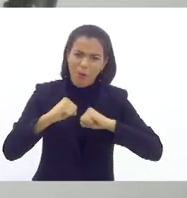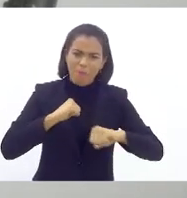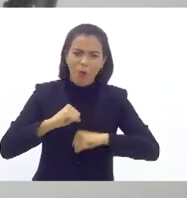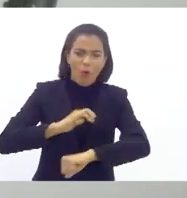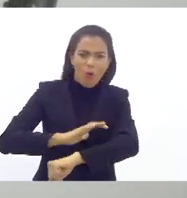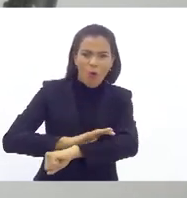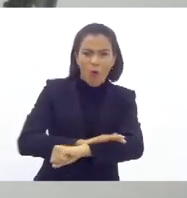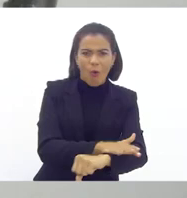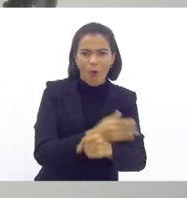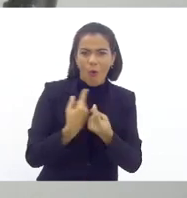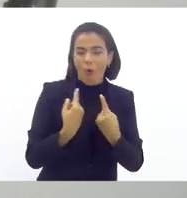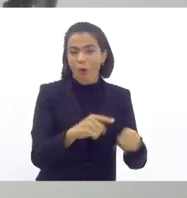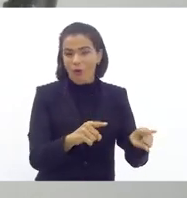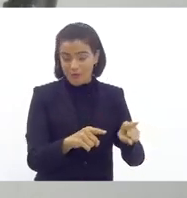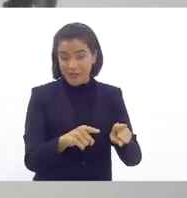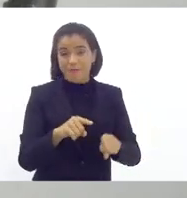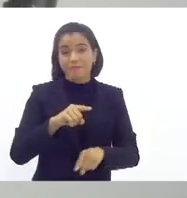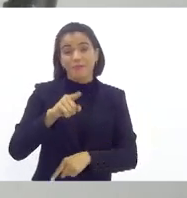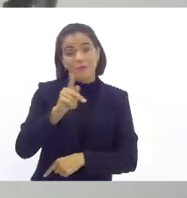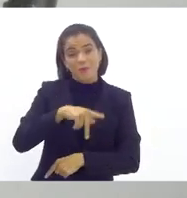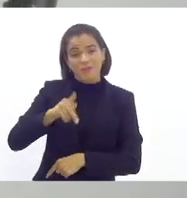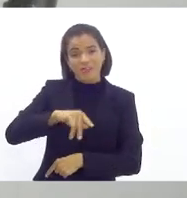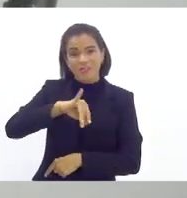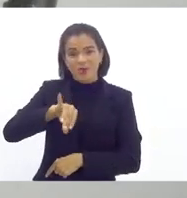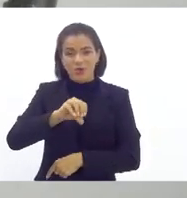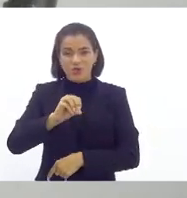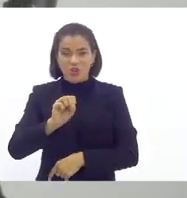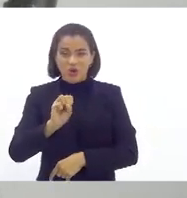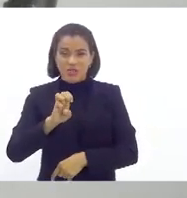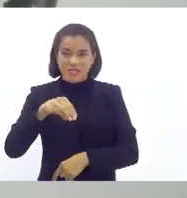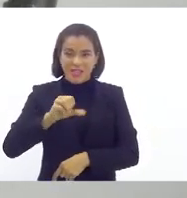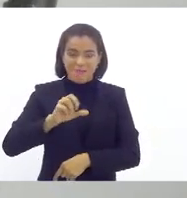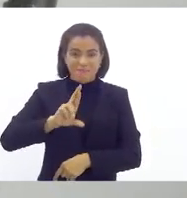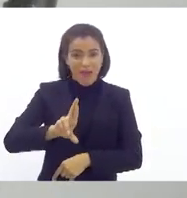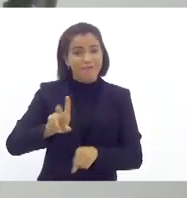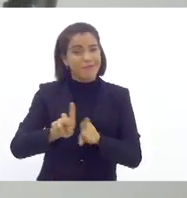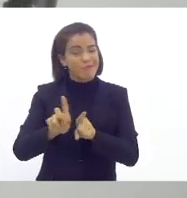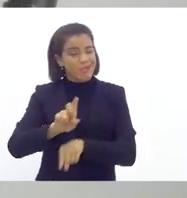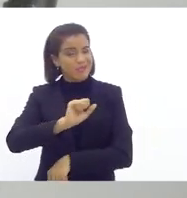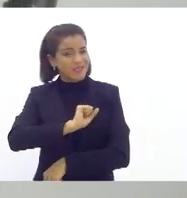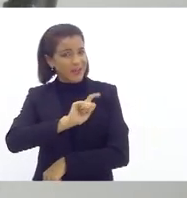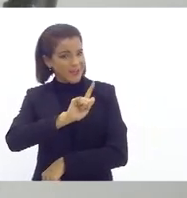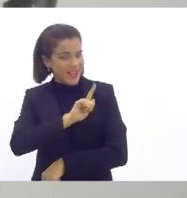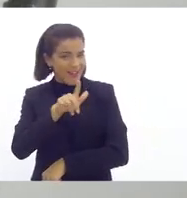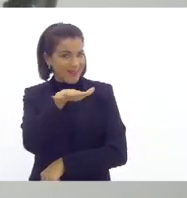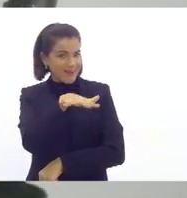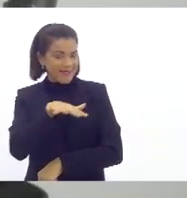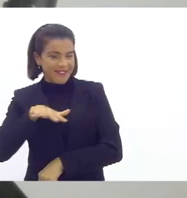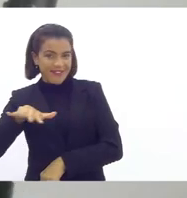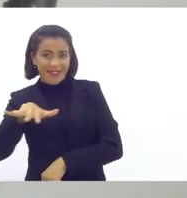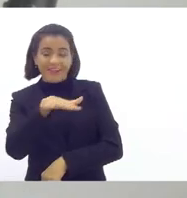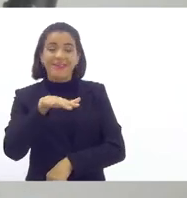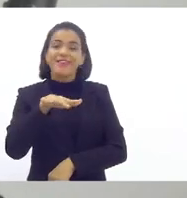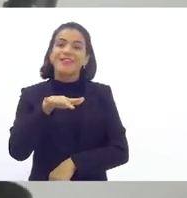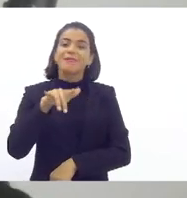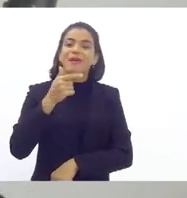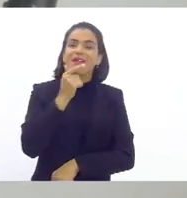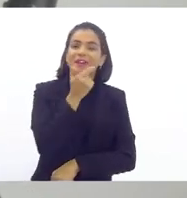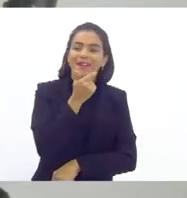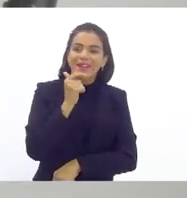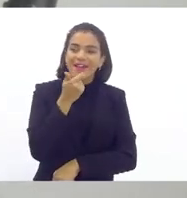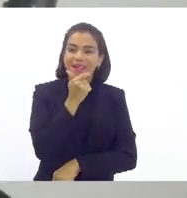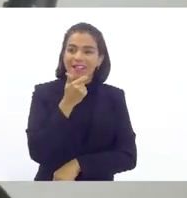de Janeiro. O Josemar aqui na Lerge, historicamente em São Gonçalo, em toda a região, e o Vinícius Júnior contra